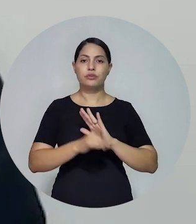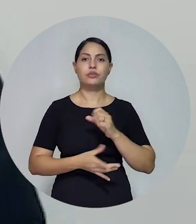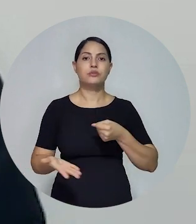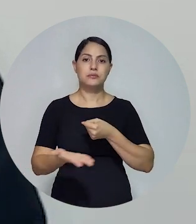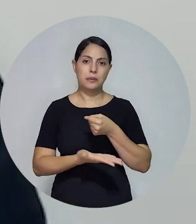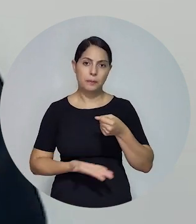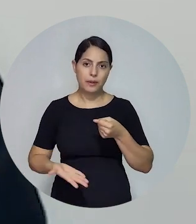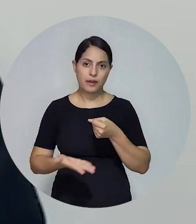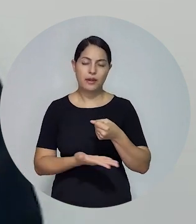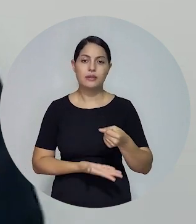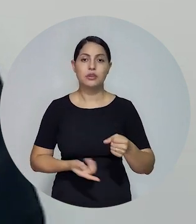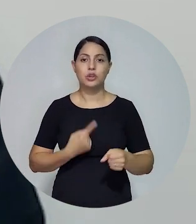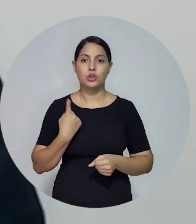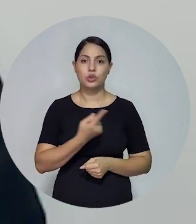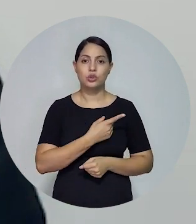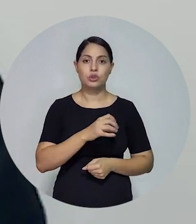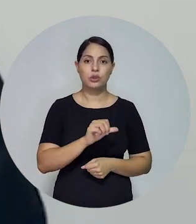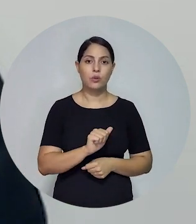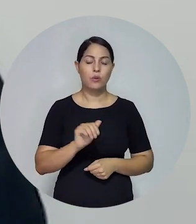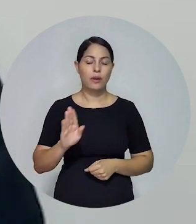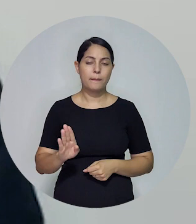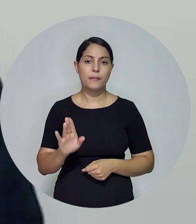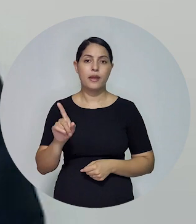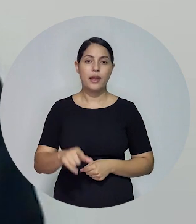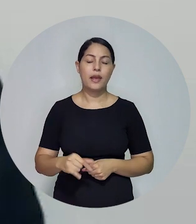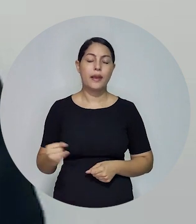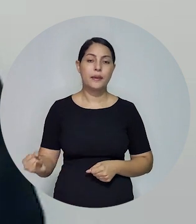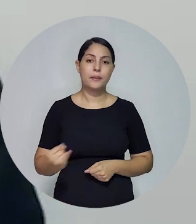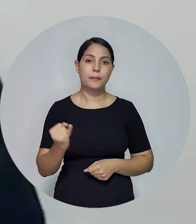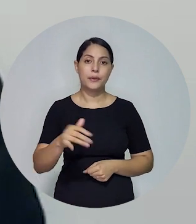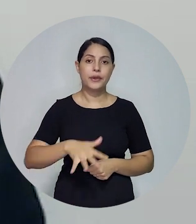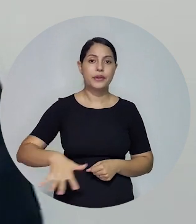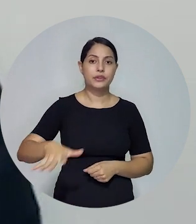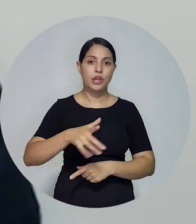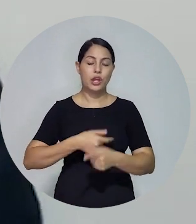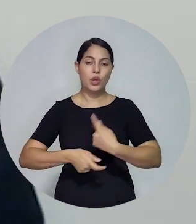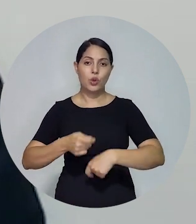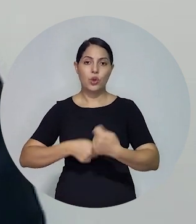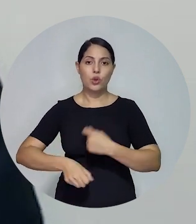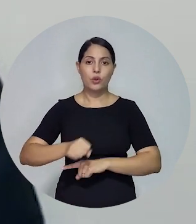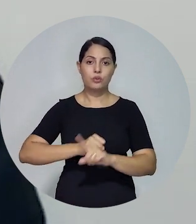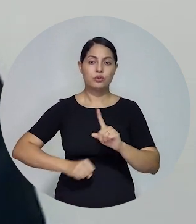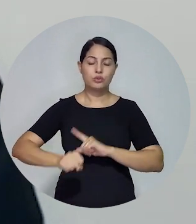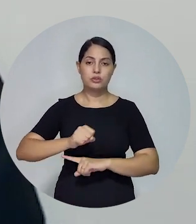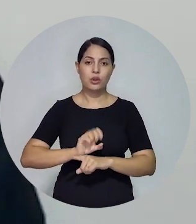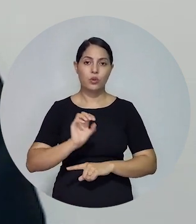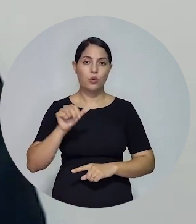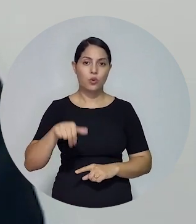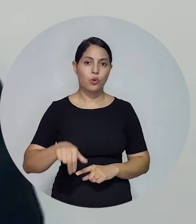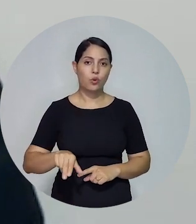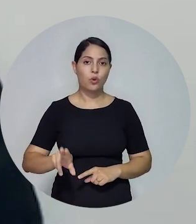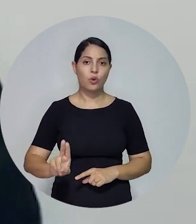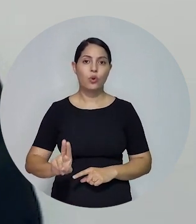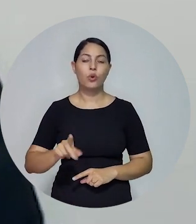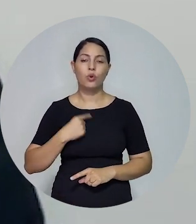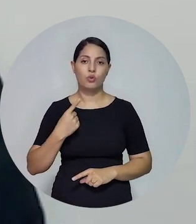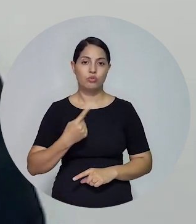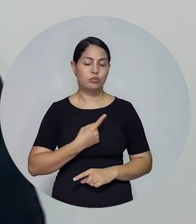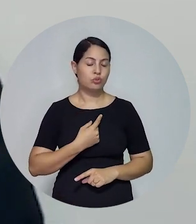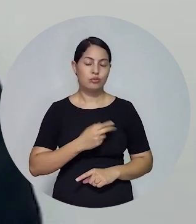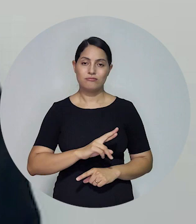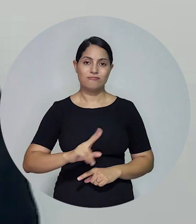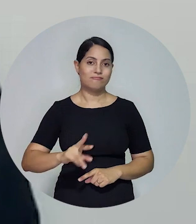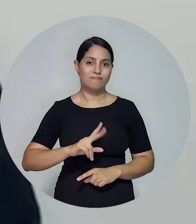fundamentais, a OAB tem o status de órgão consultivo do Conselho Econômico e Social